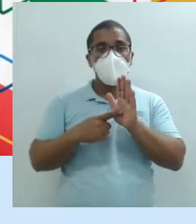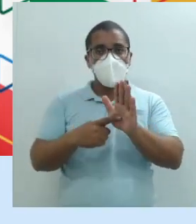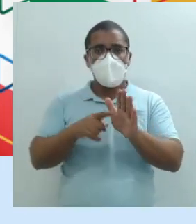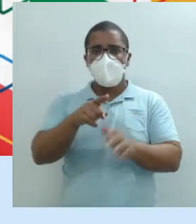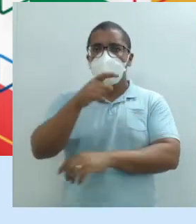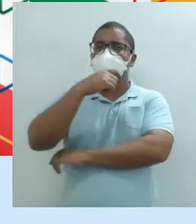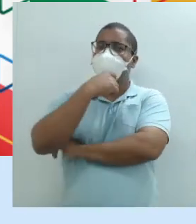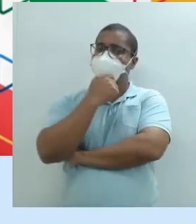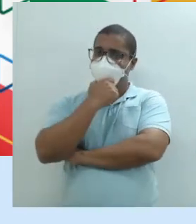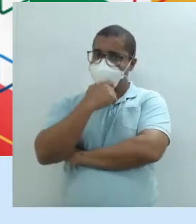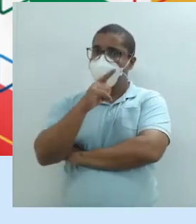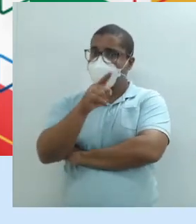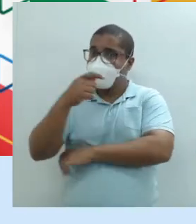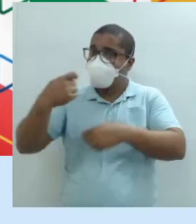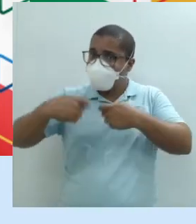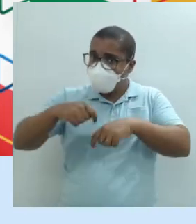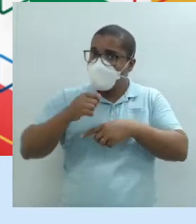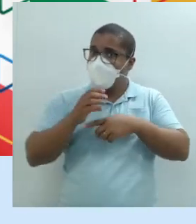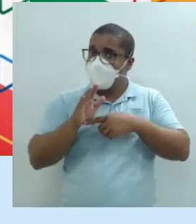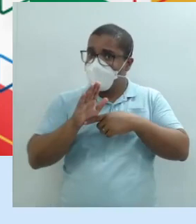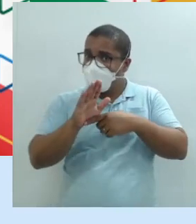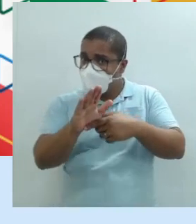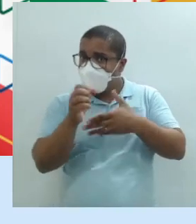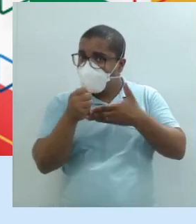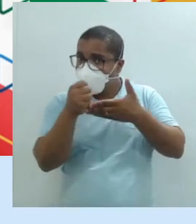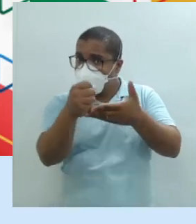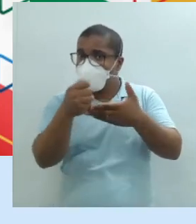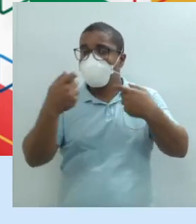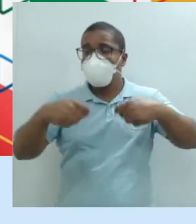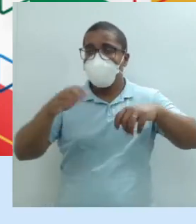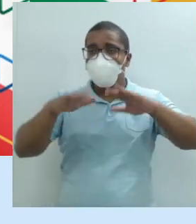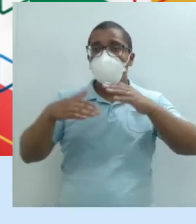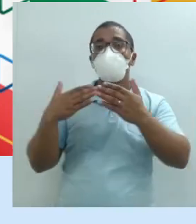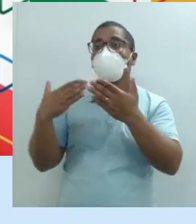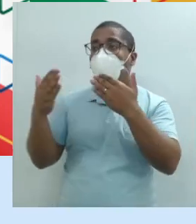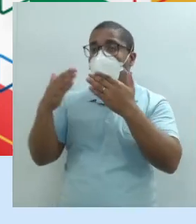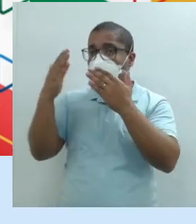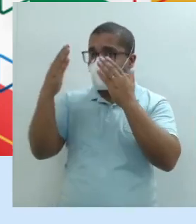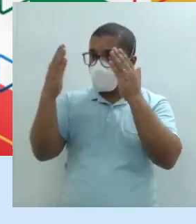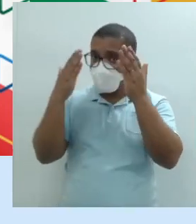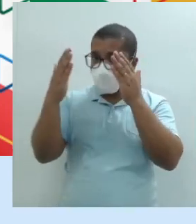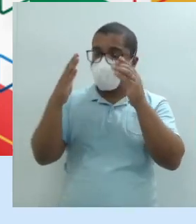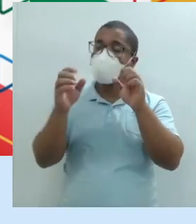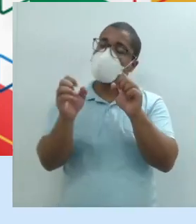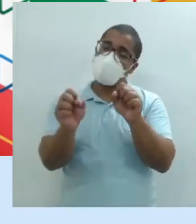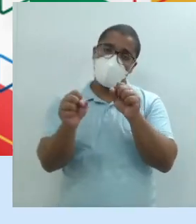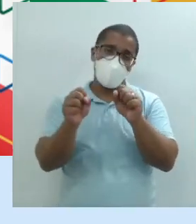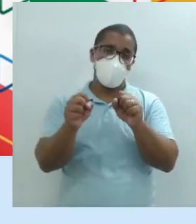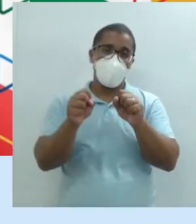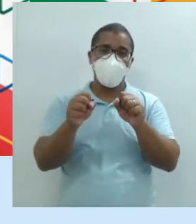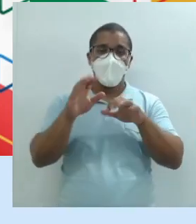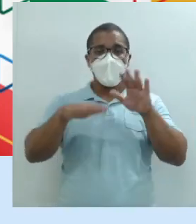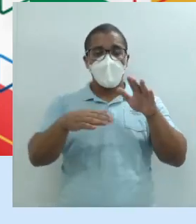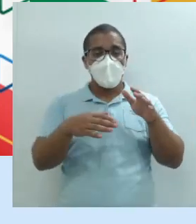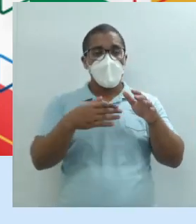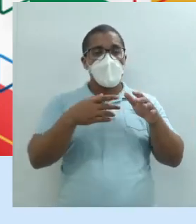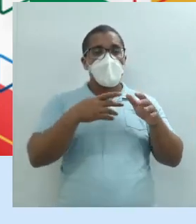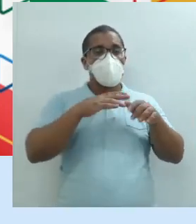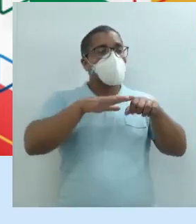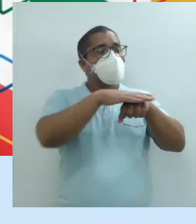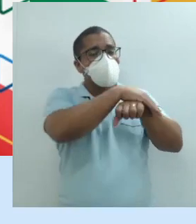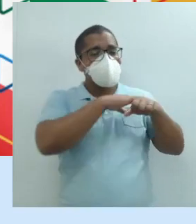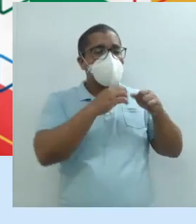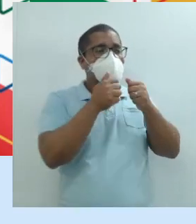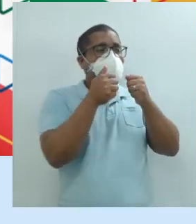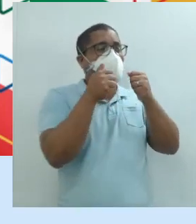você está precisando de ajuda, né? Às vezes conversar com um psicólogo, às vezes desabafar, enfim,